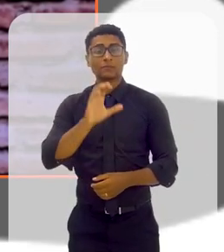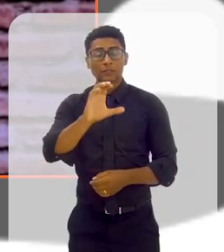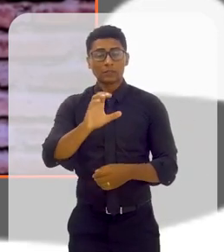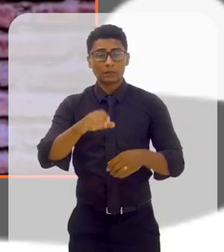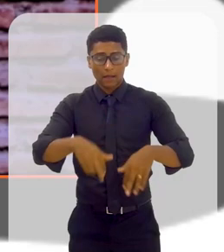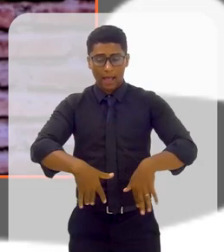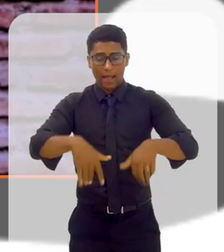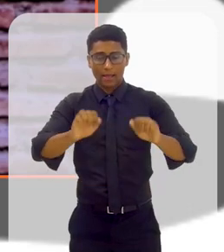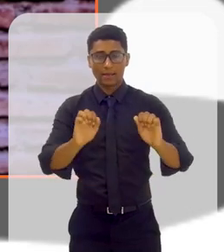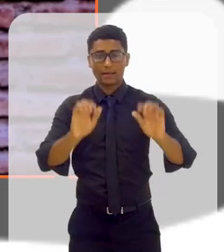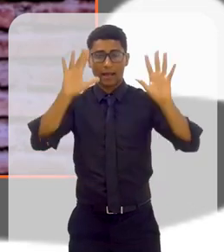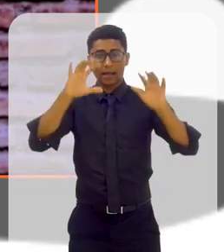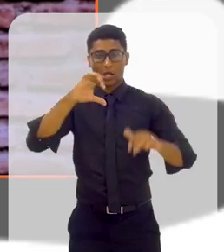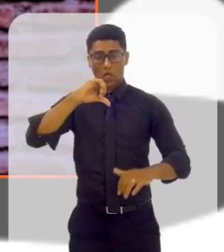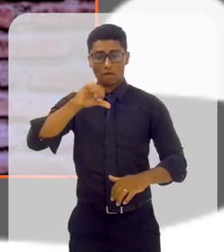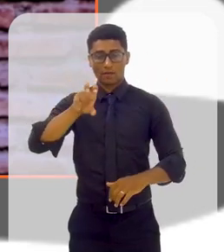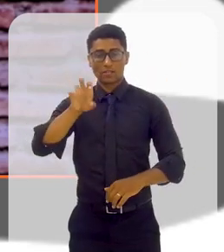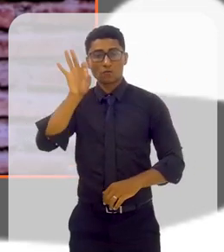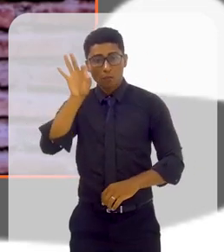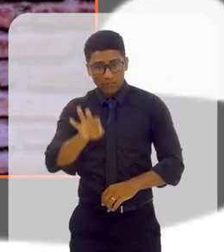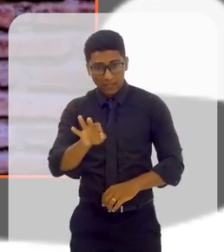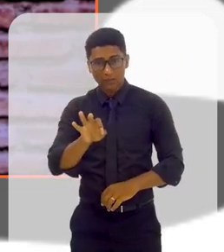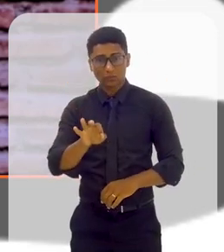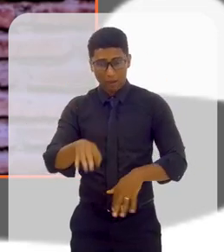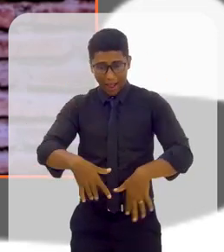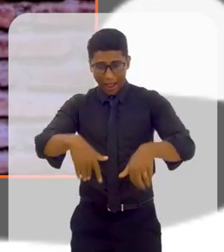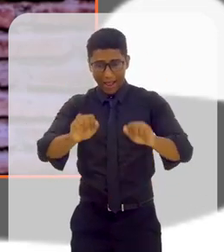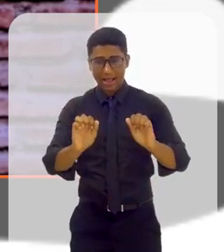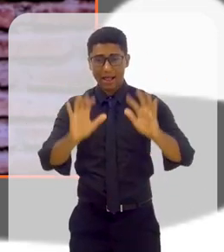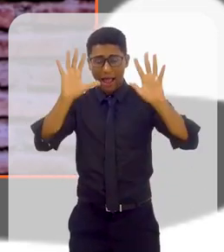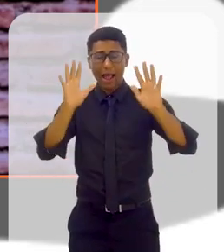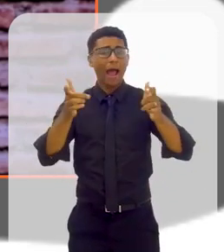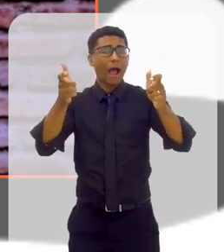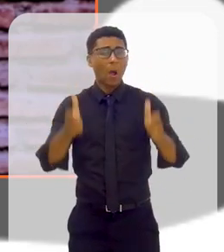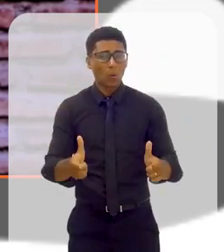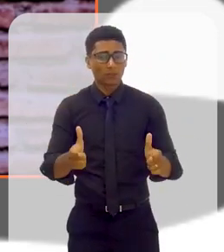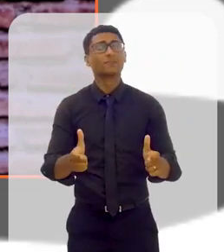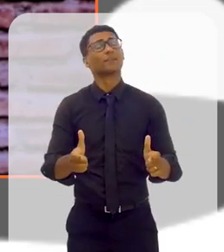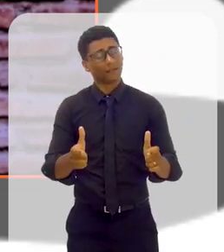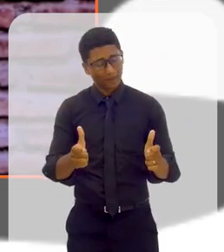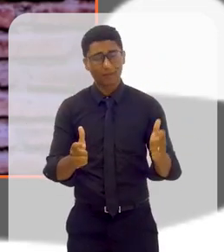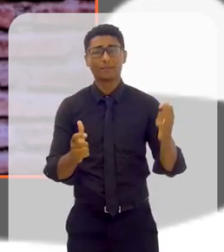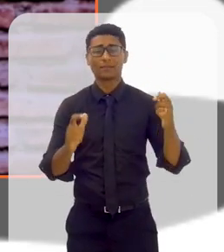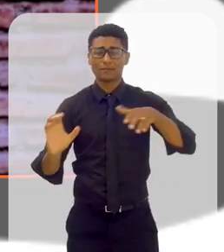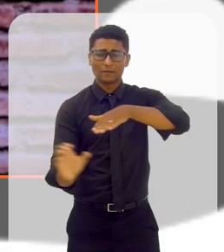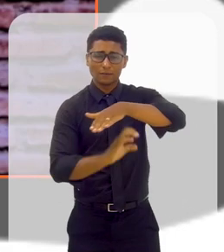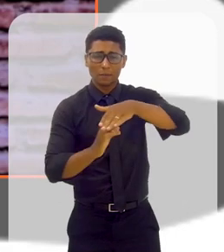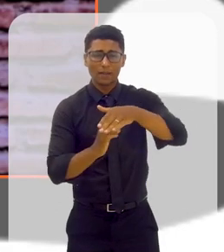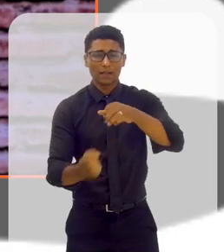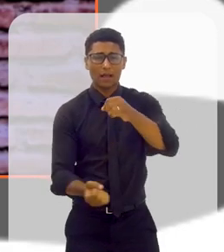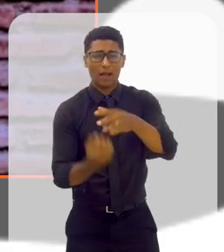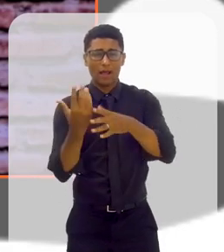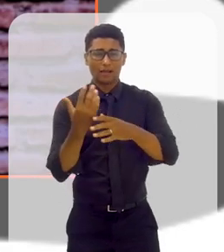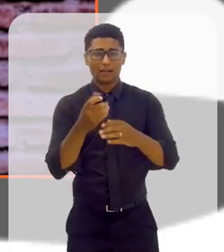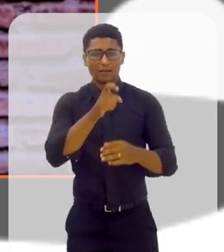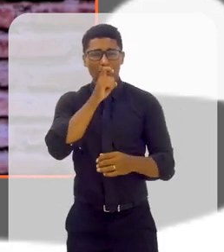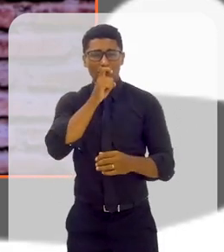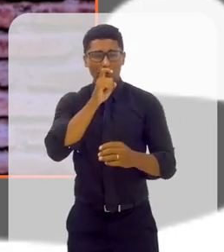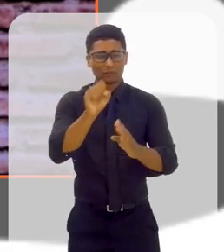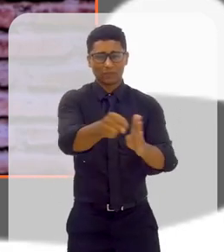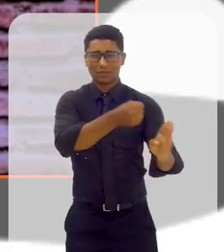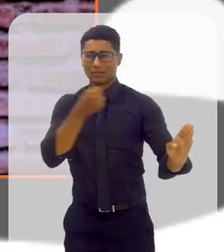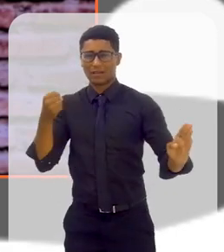gerado no mundo era para a indústria de refrigeração e não para a indústria de aerossol. O que faz